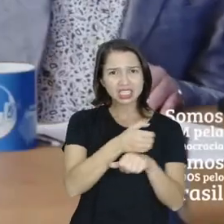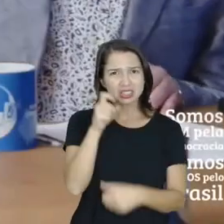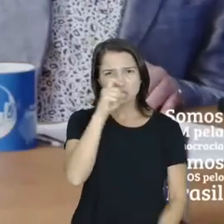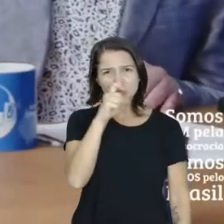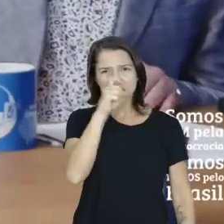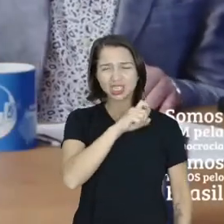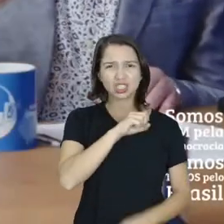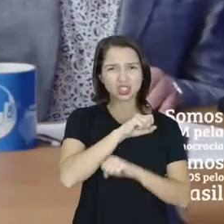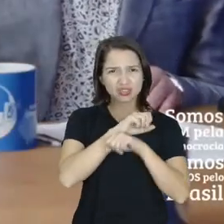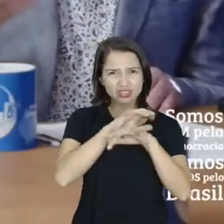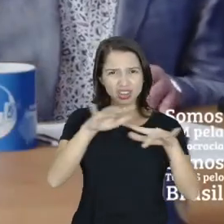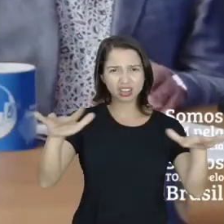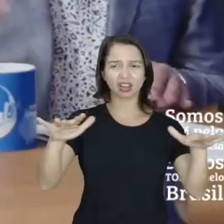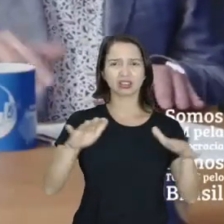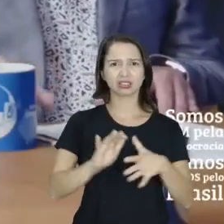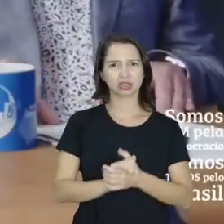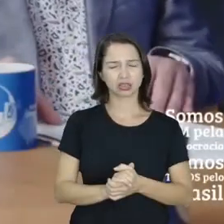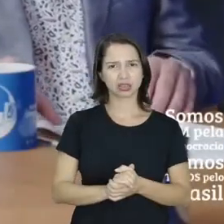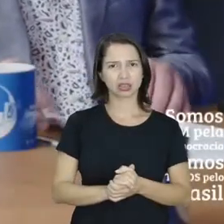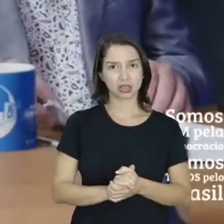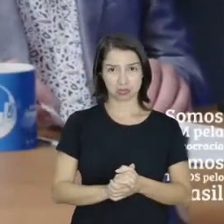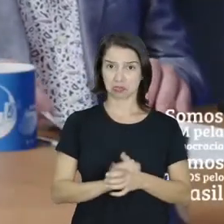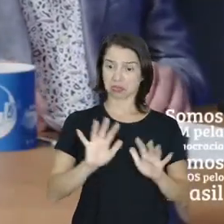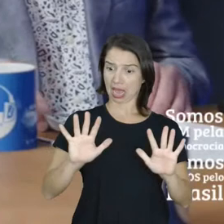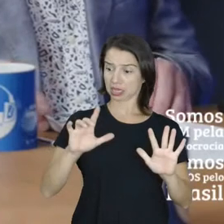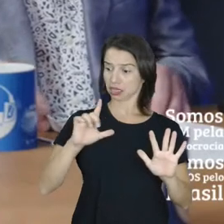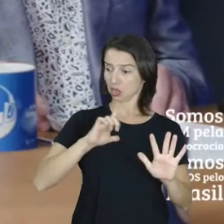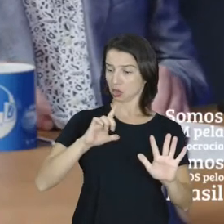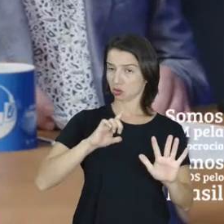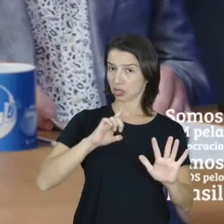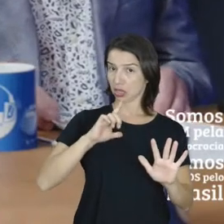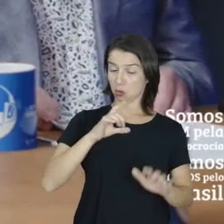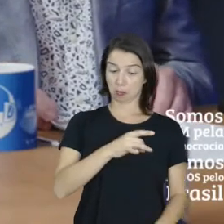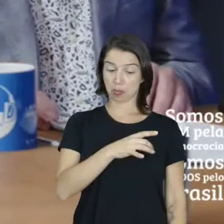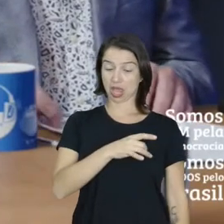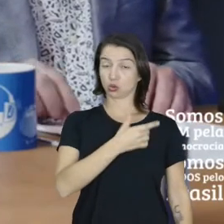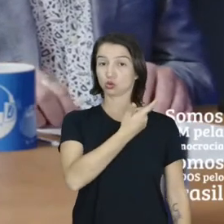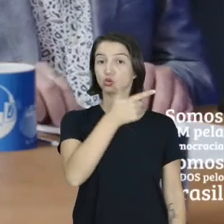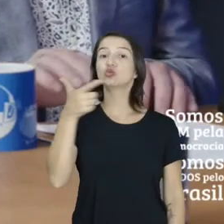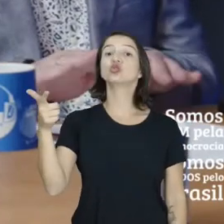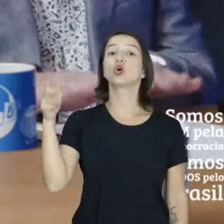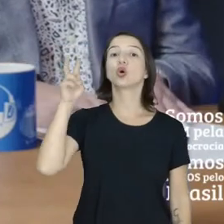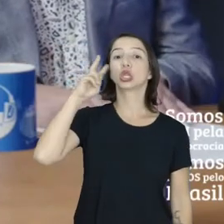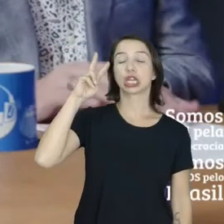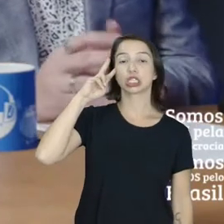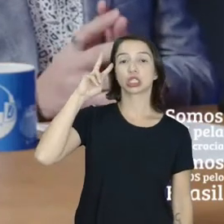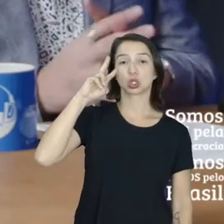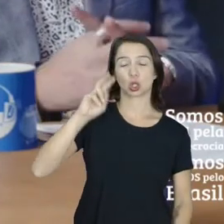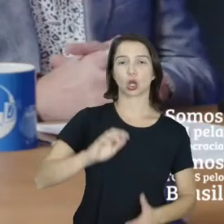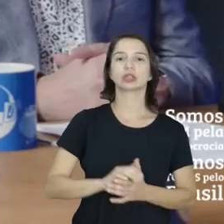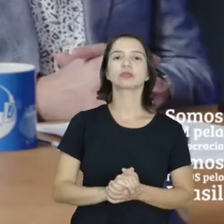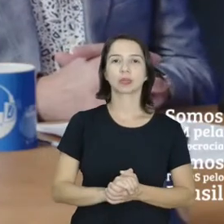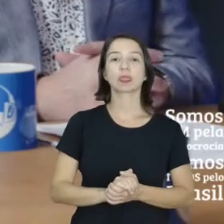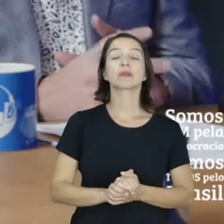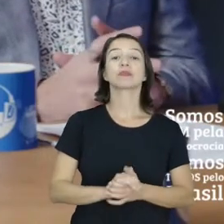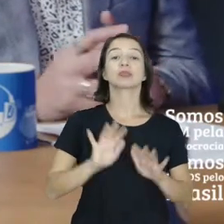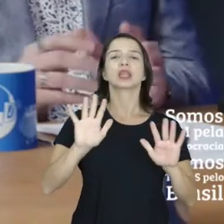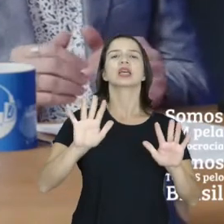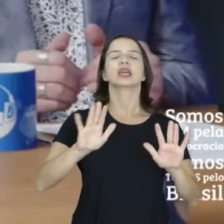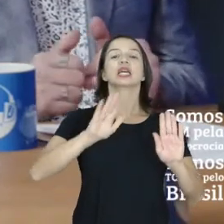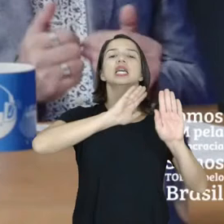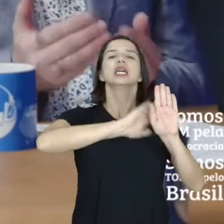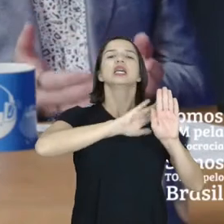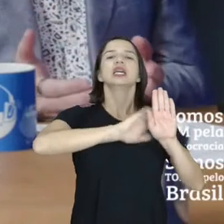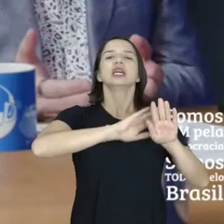outras histórias que a gente conhece, né? Mas aí deixa essa para o bar depois. Como que é essa história de ideologia de